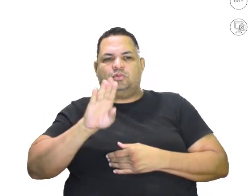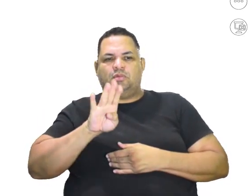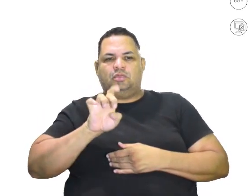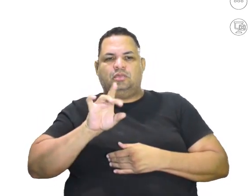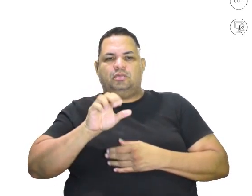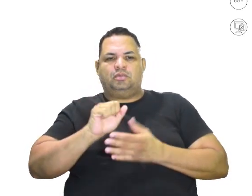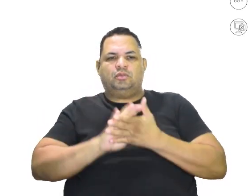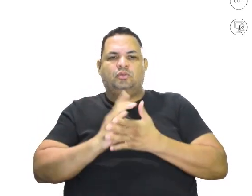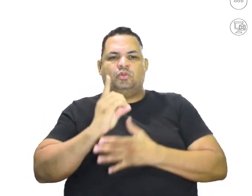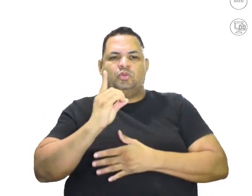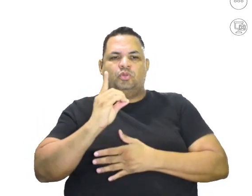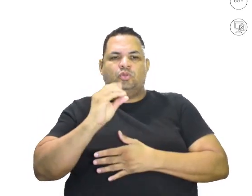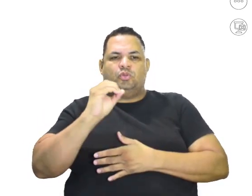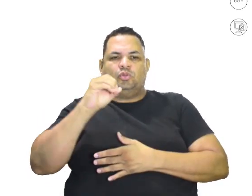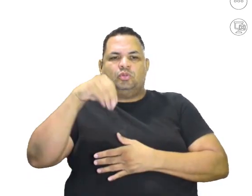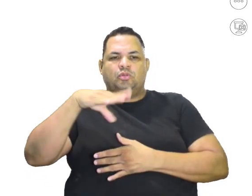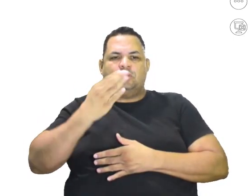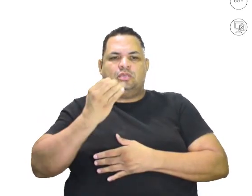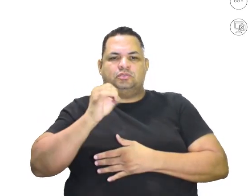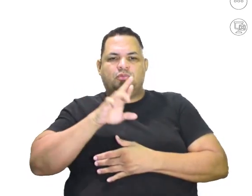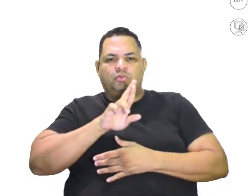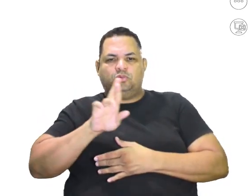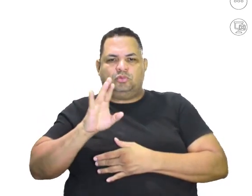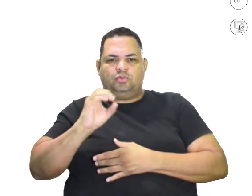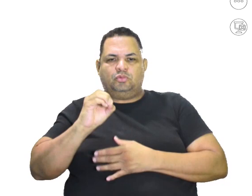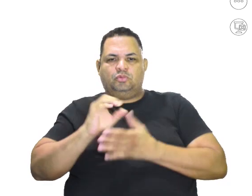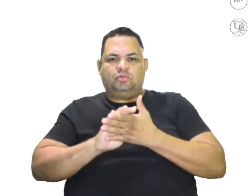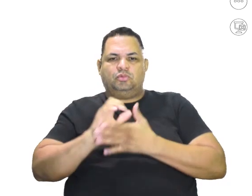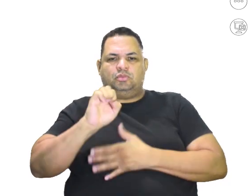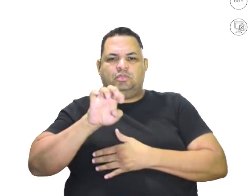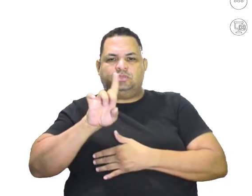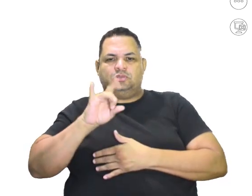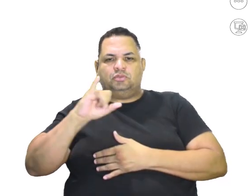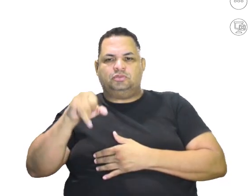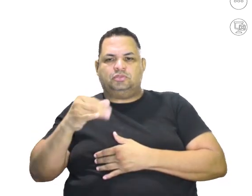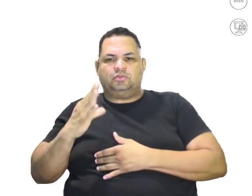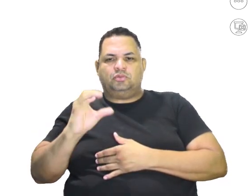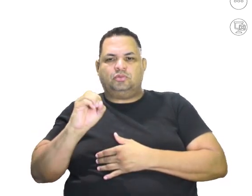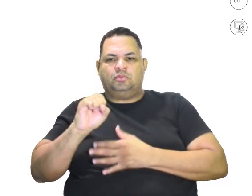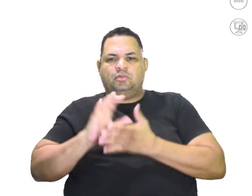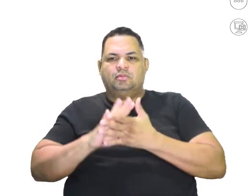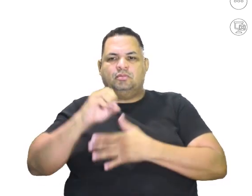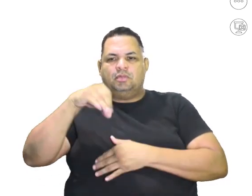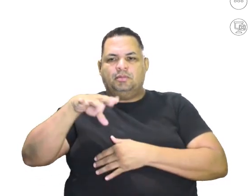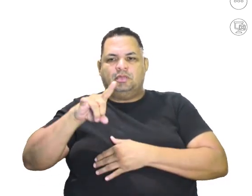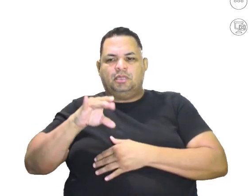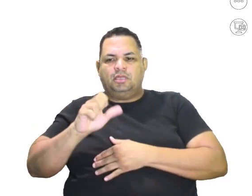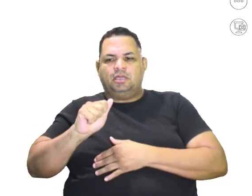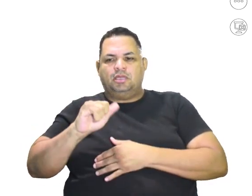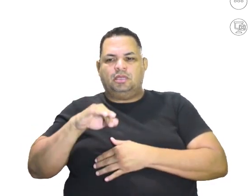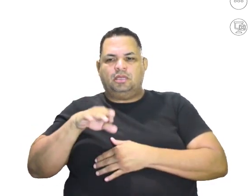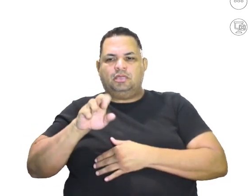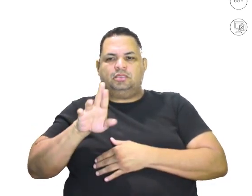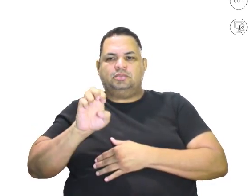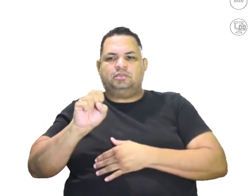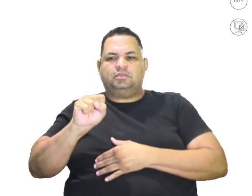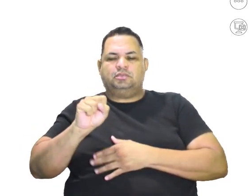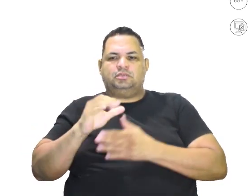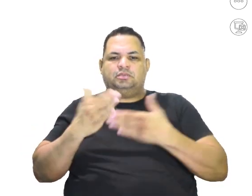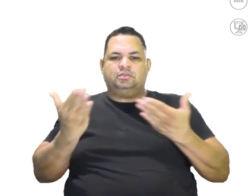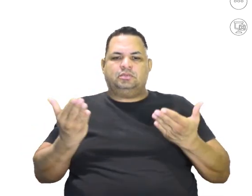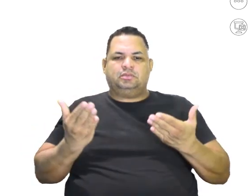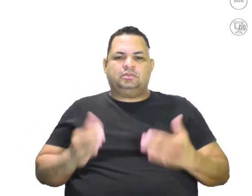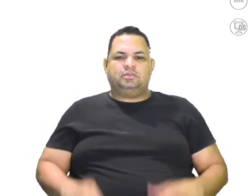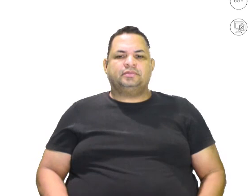Quincas Borba, Dom Casmurro, Esaú e Jacó e Memorial de